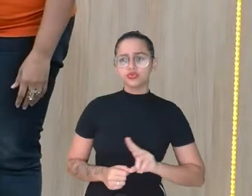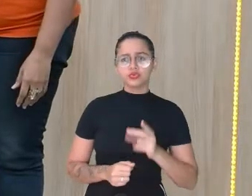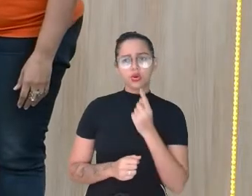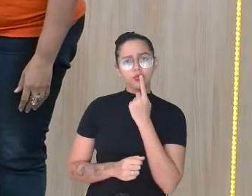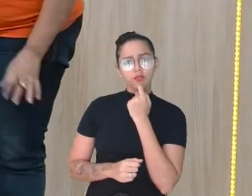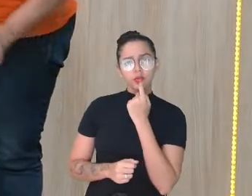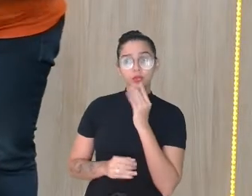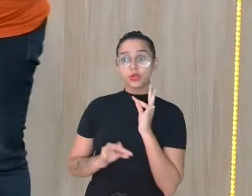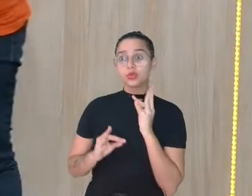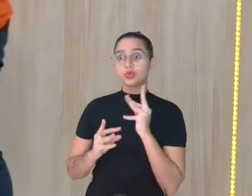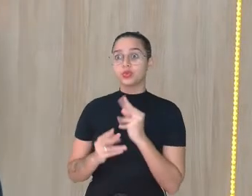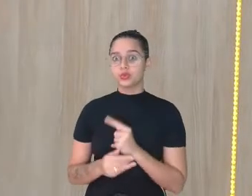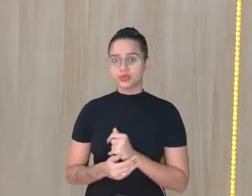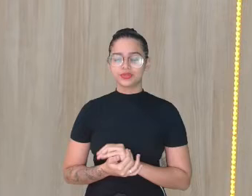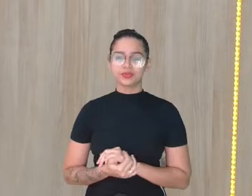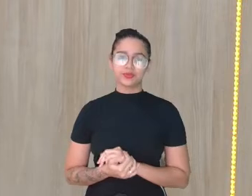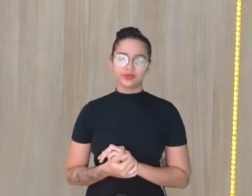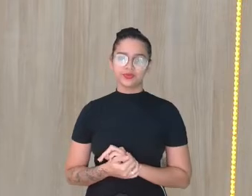tudo isso.